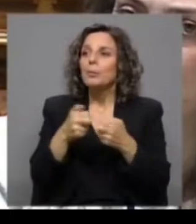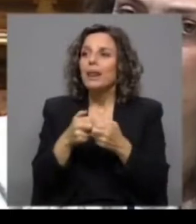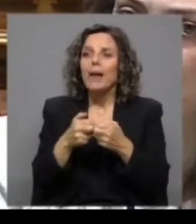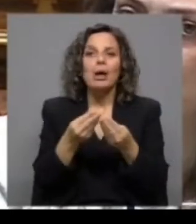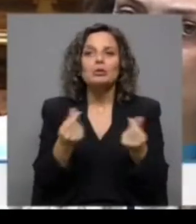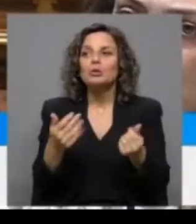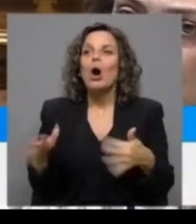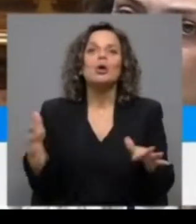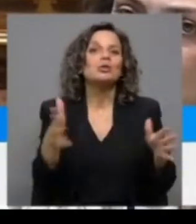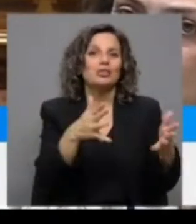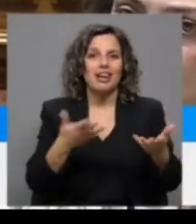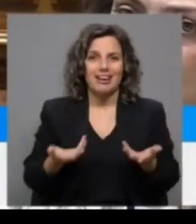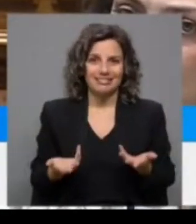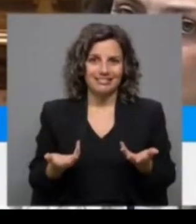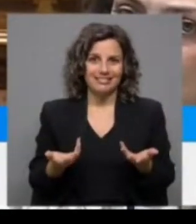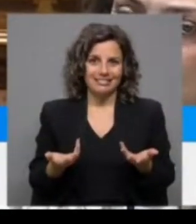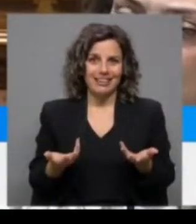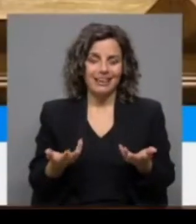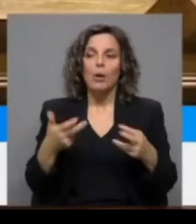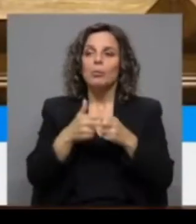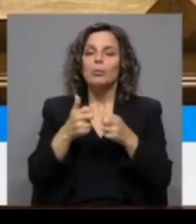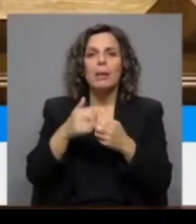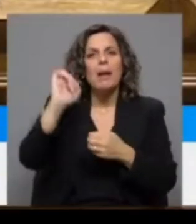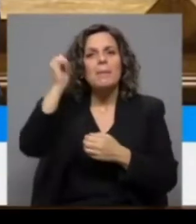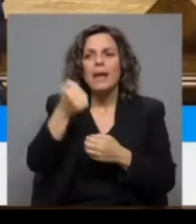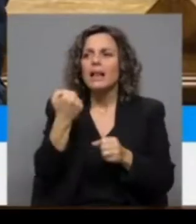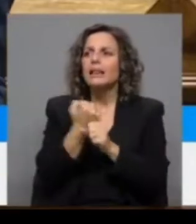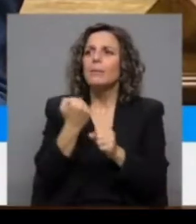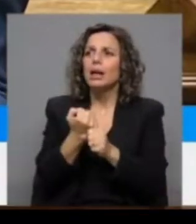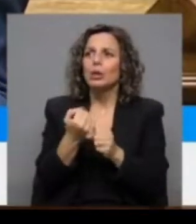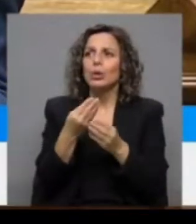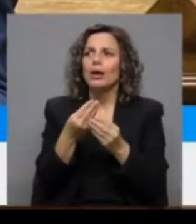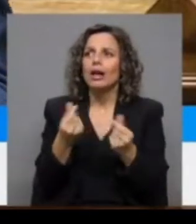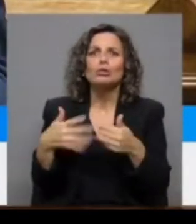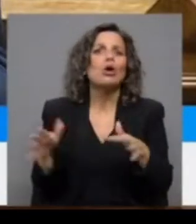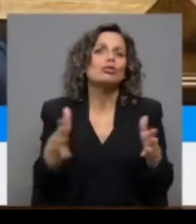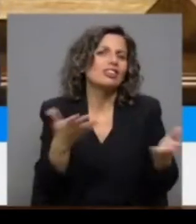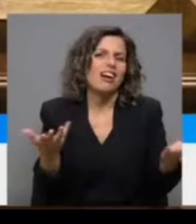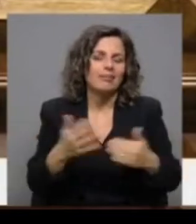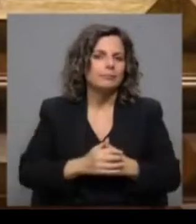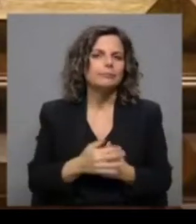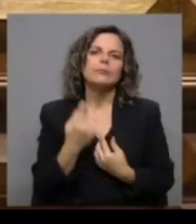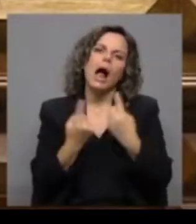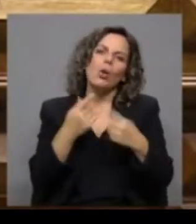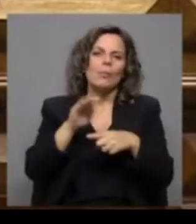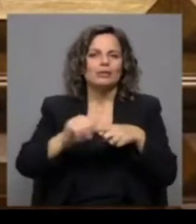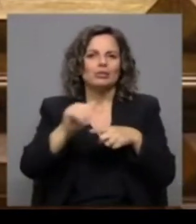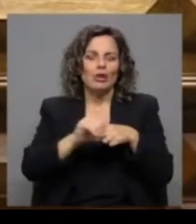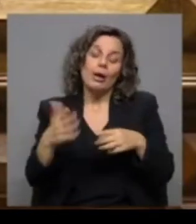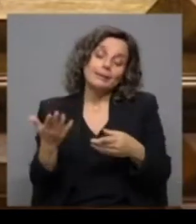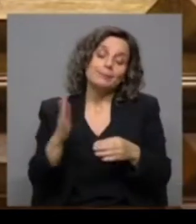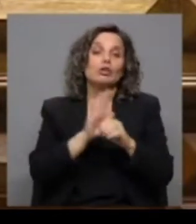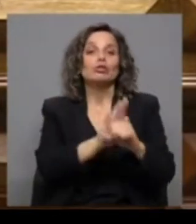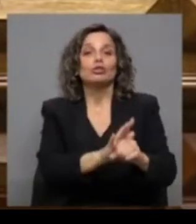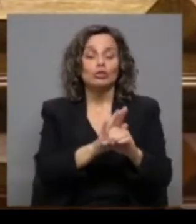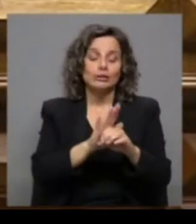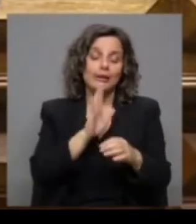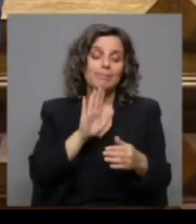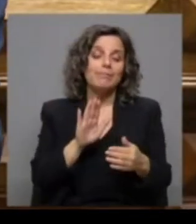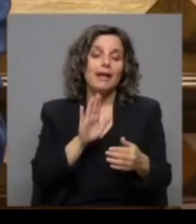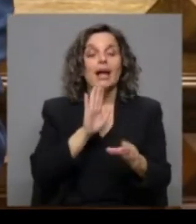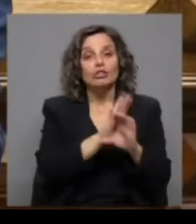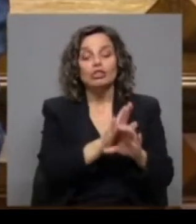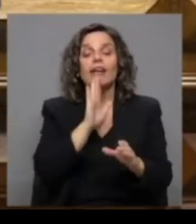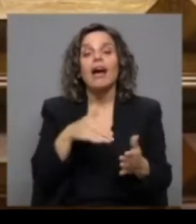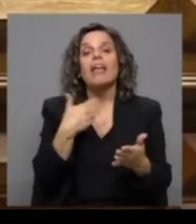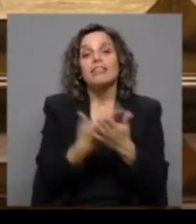nenhum destes problemas e nenhum dos problemas que afetam os trabalhadores. Há alguma sorte em que o Chega apresente uma moção de censura que, na